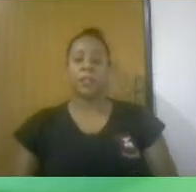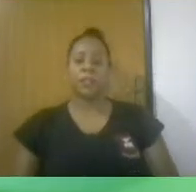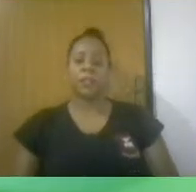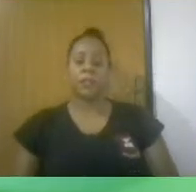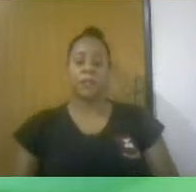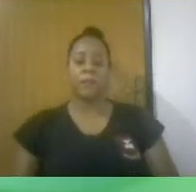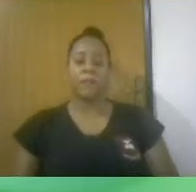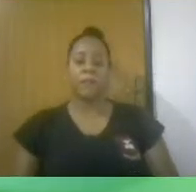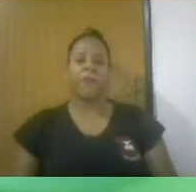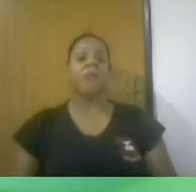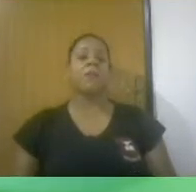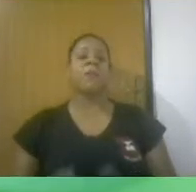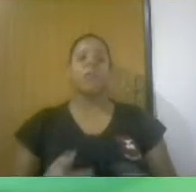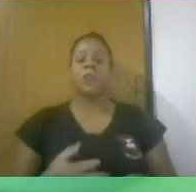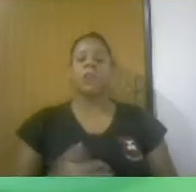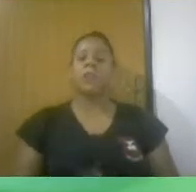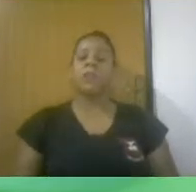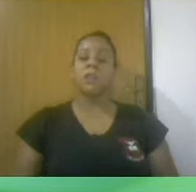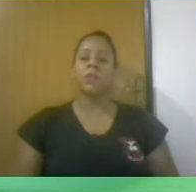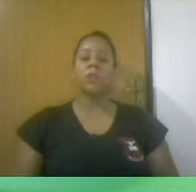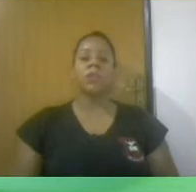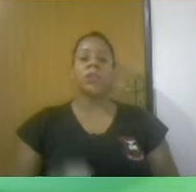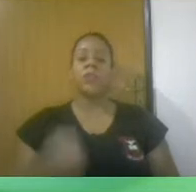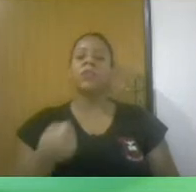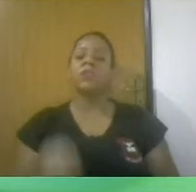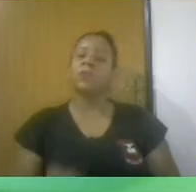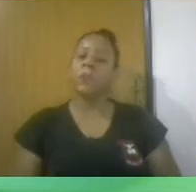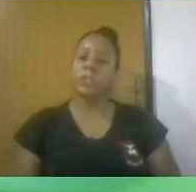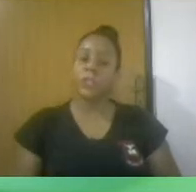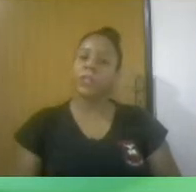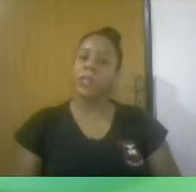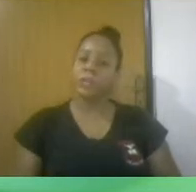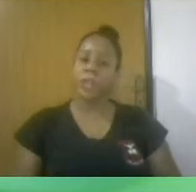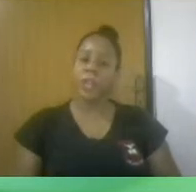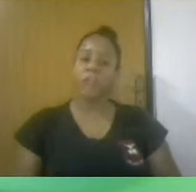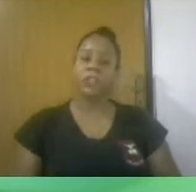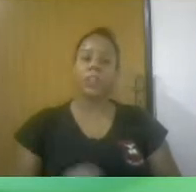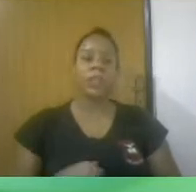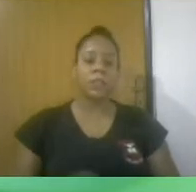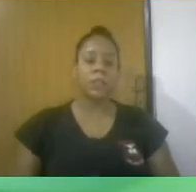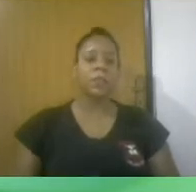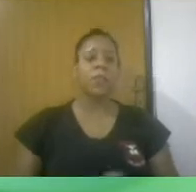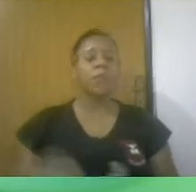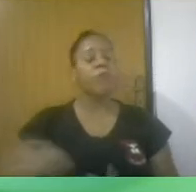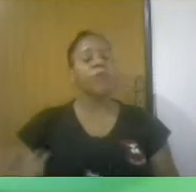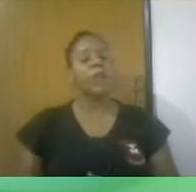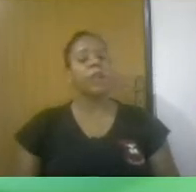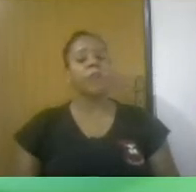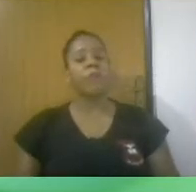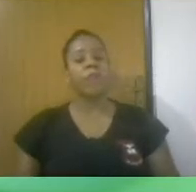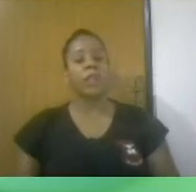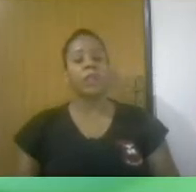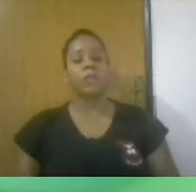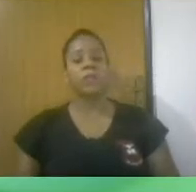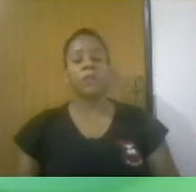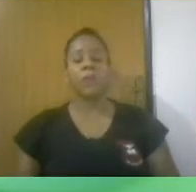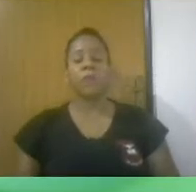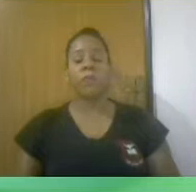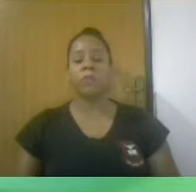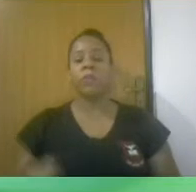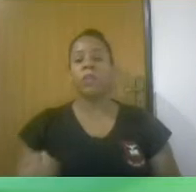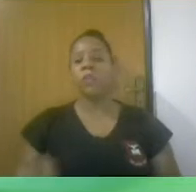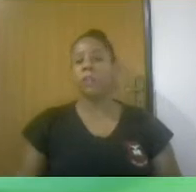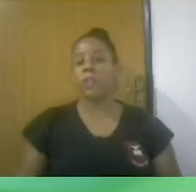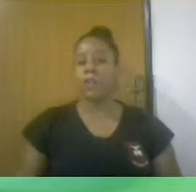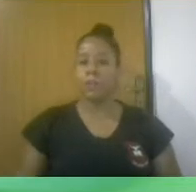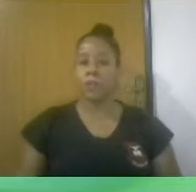Lembra que a gente sempre fala que os índios eles foram bastante resistentes? Então, foi criada a Confederação dos